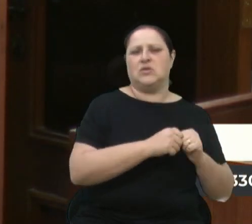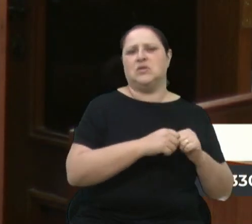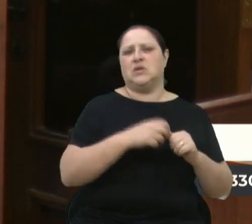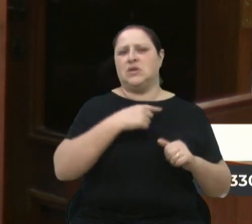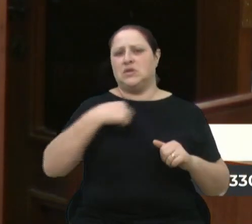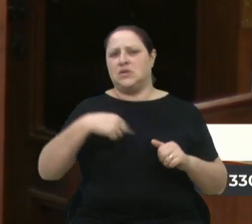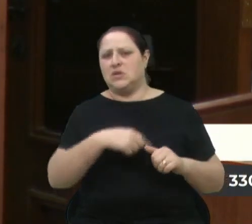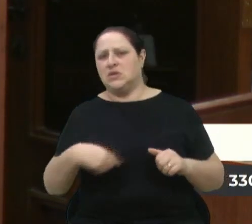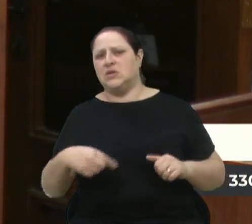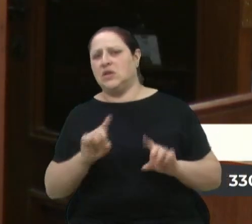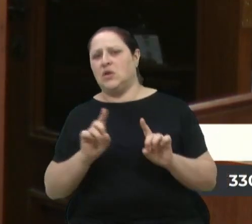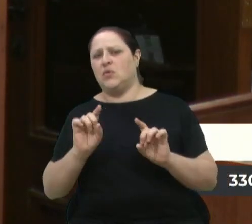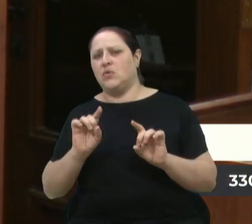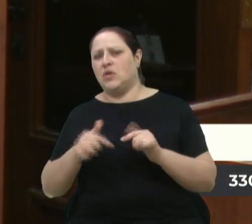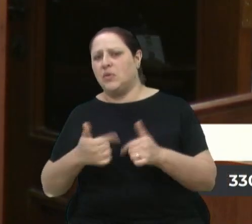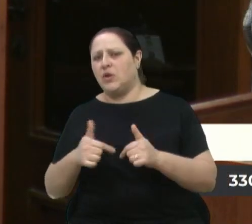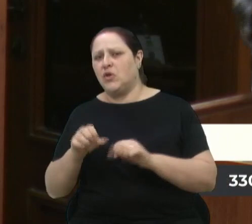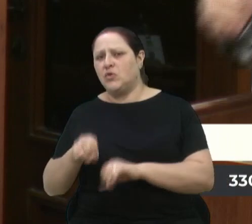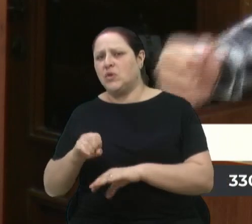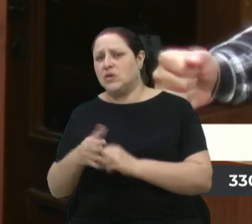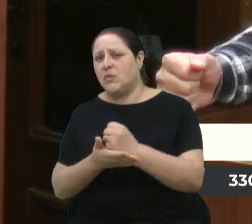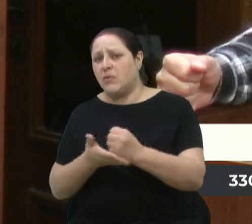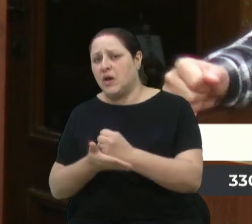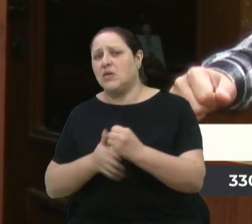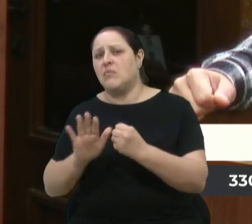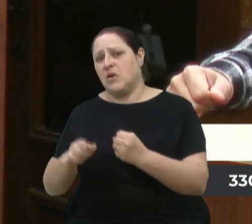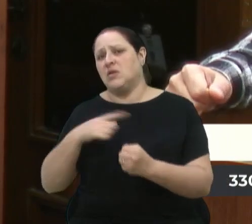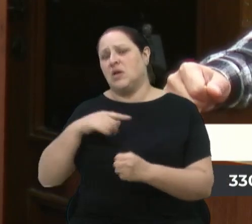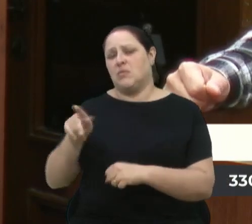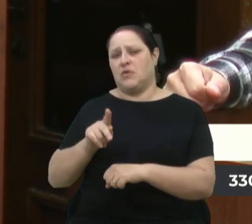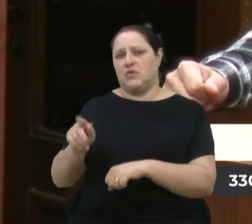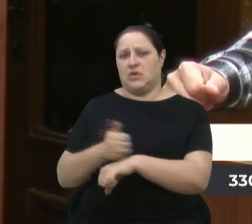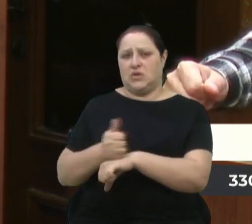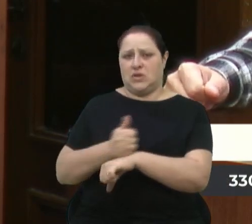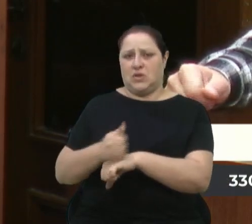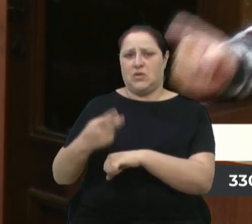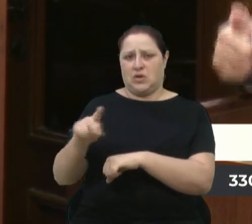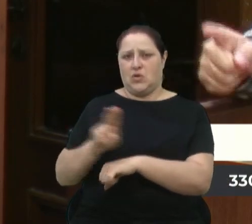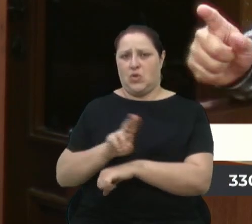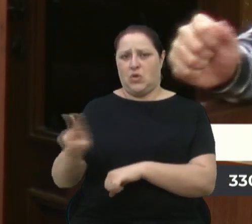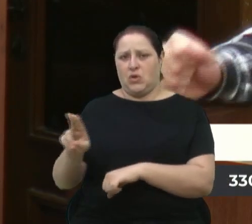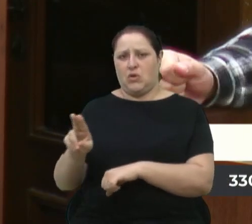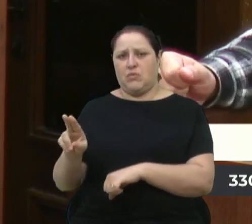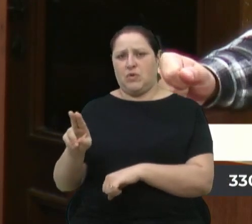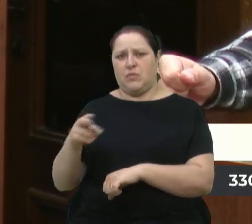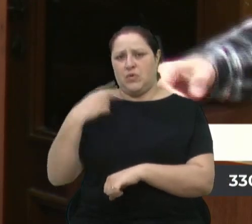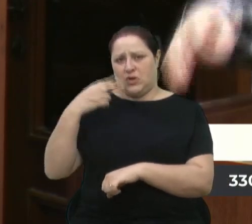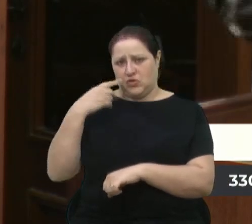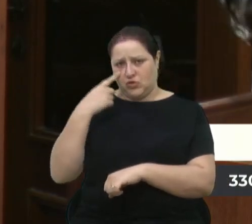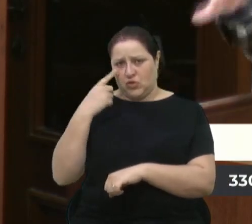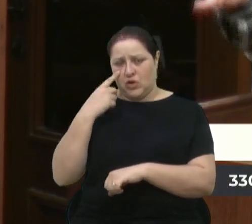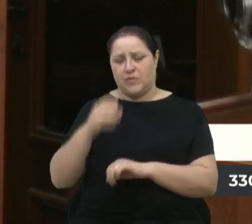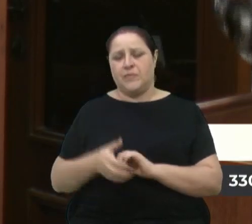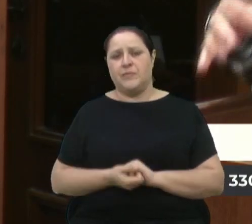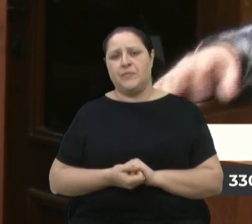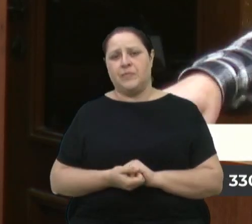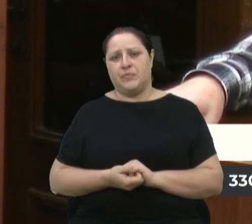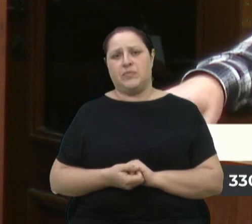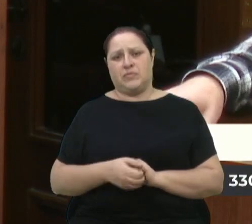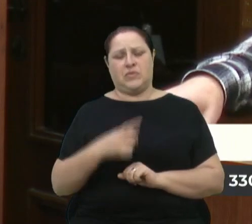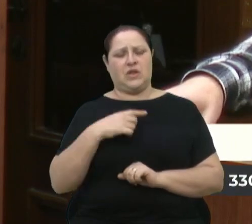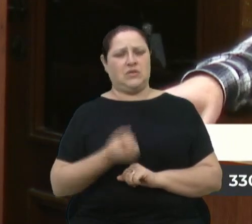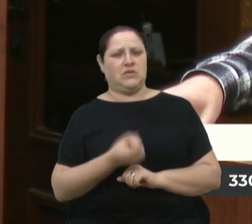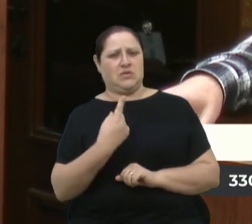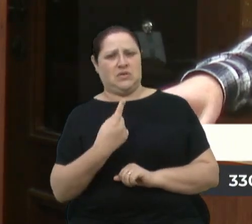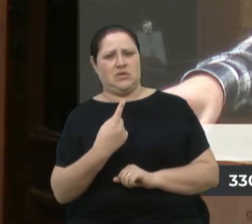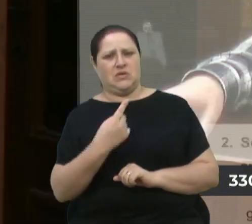educação básica, mas tem, inclusive, o professorado no seu nome político. Repito, expressamos estranheza